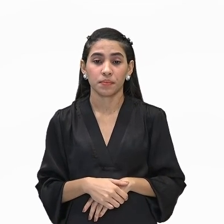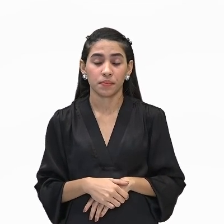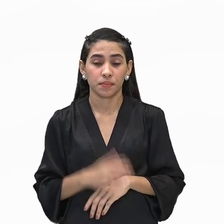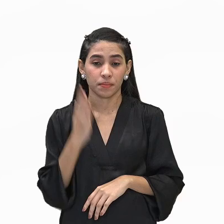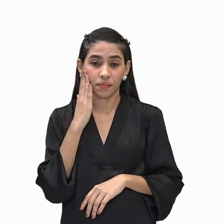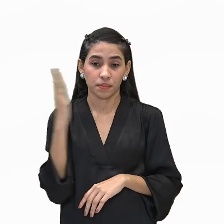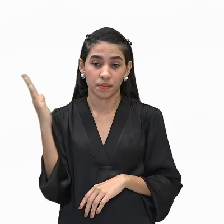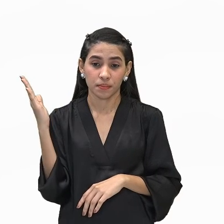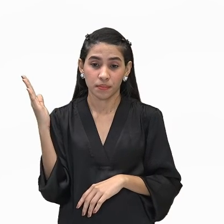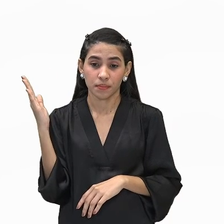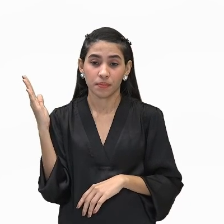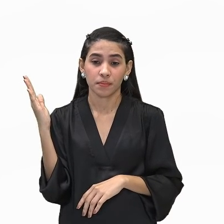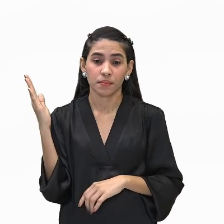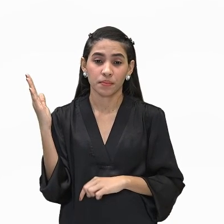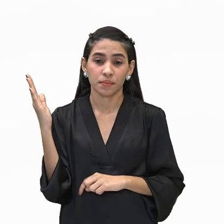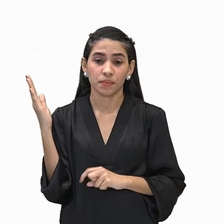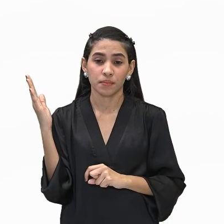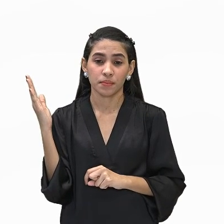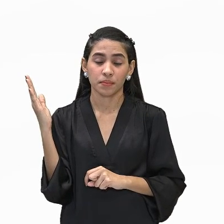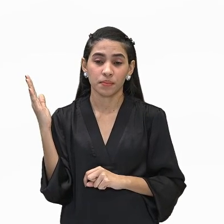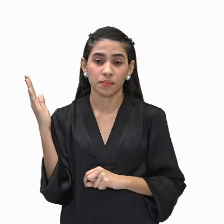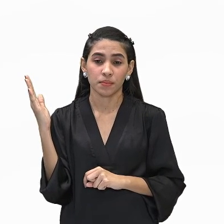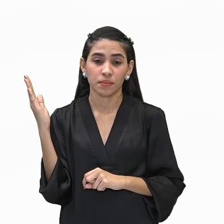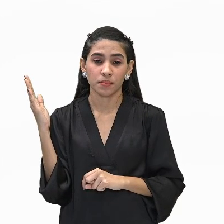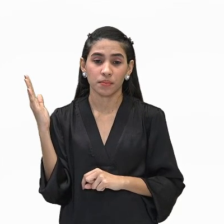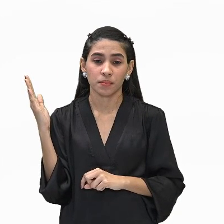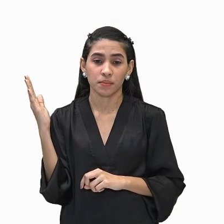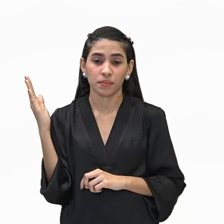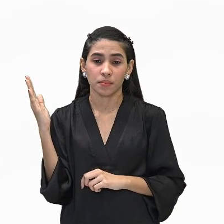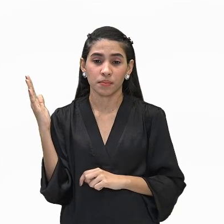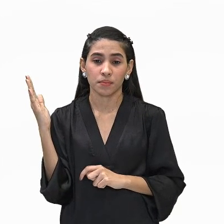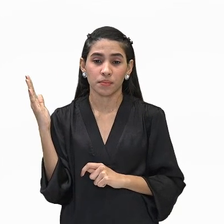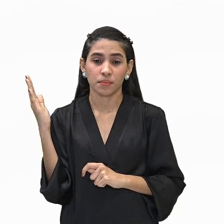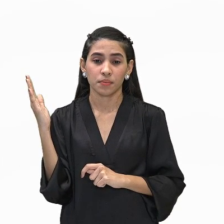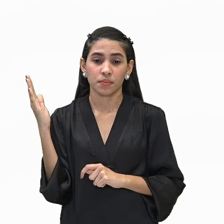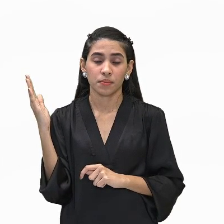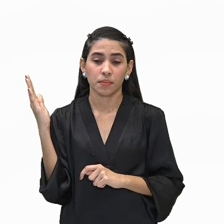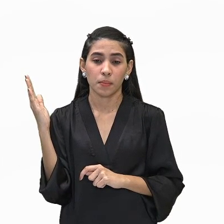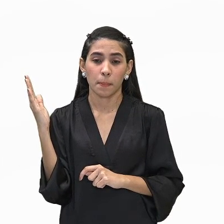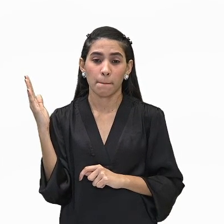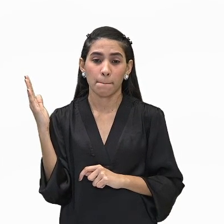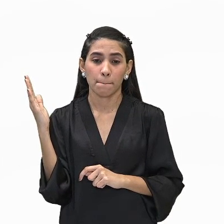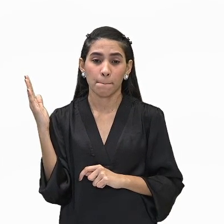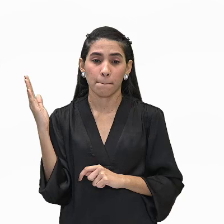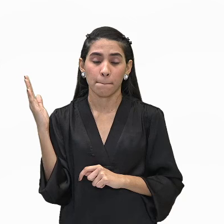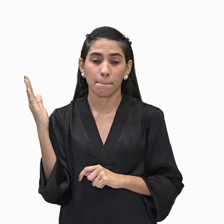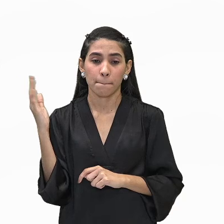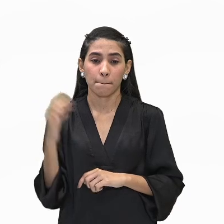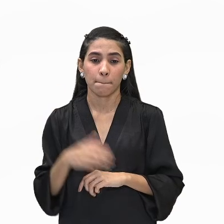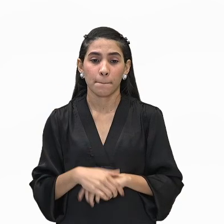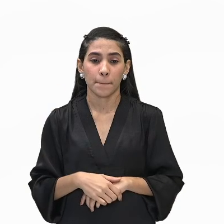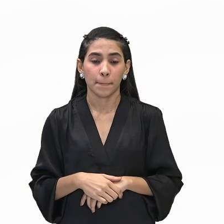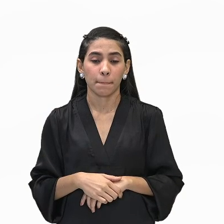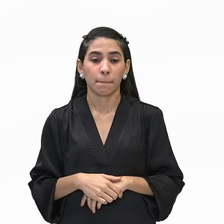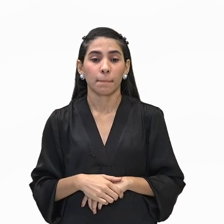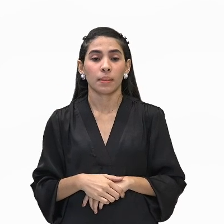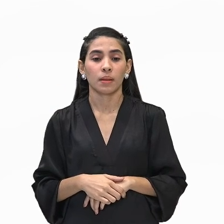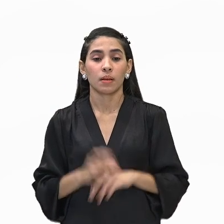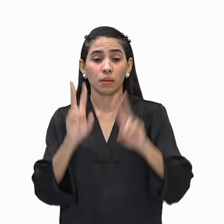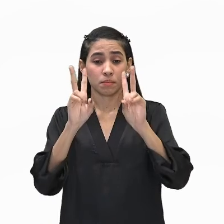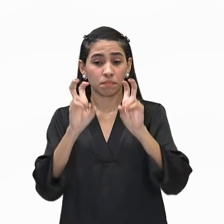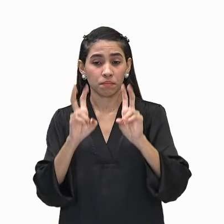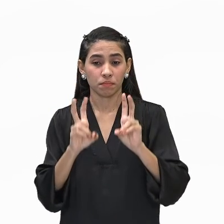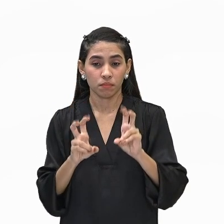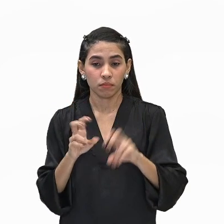religiosas e socioeconômicas dos grupos étnicos locais e a distribuição e utilização dos recursos financeiros. Subtemas são os